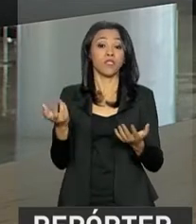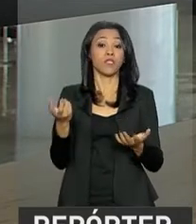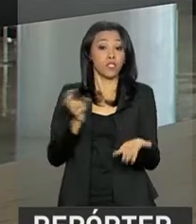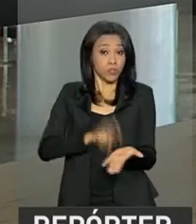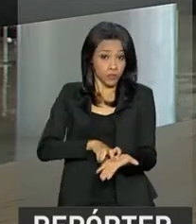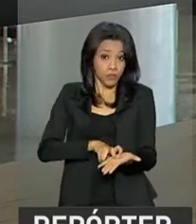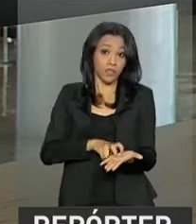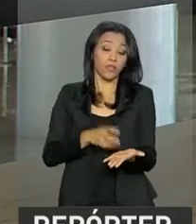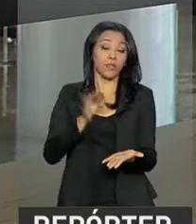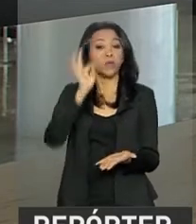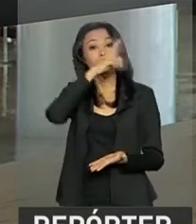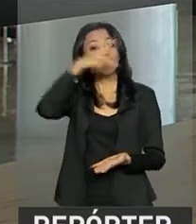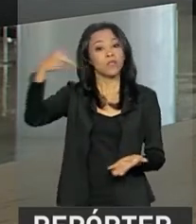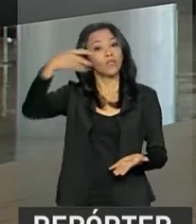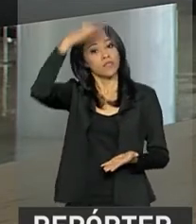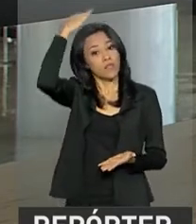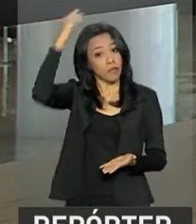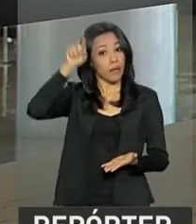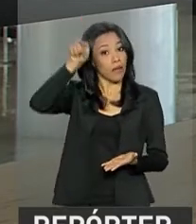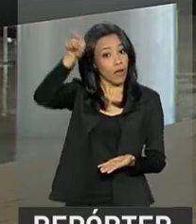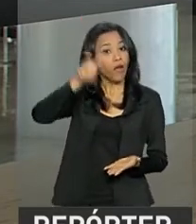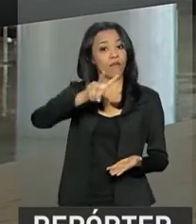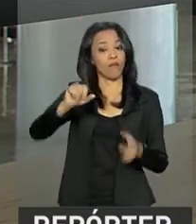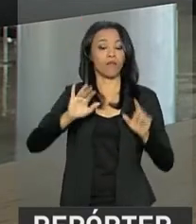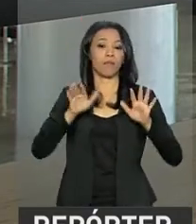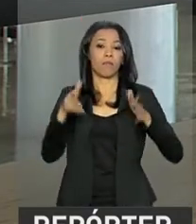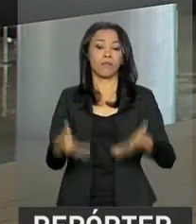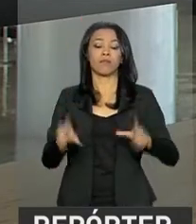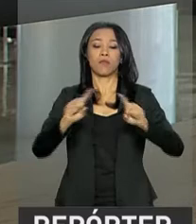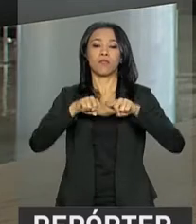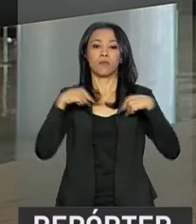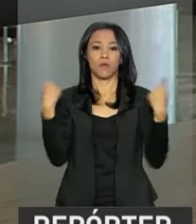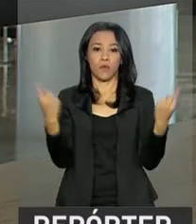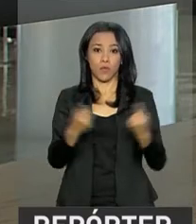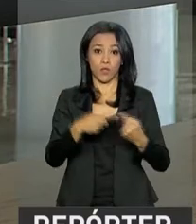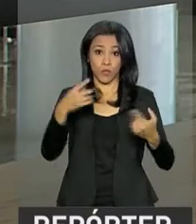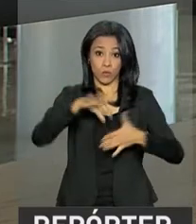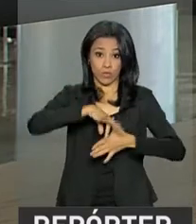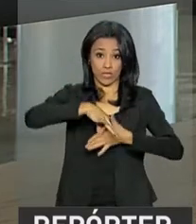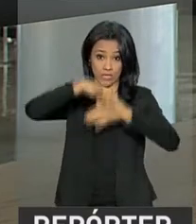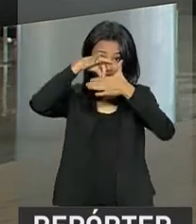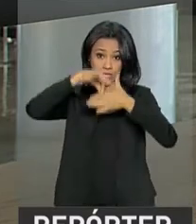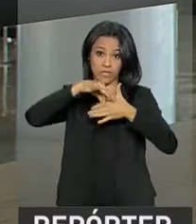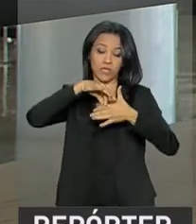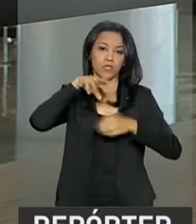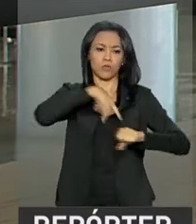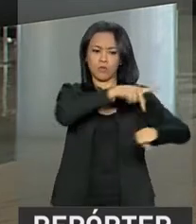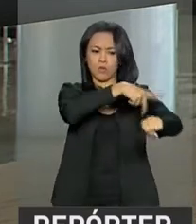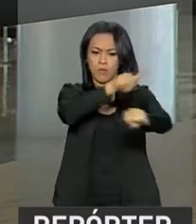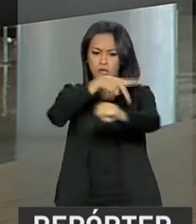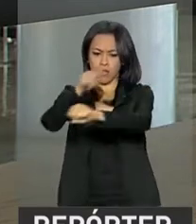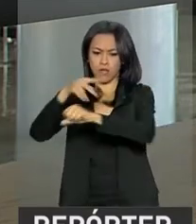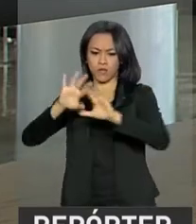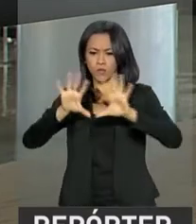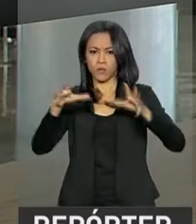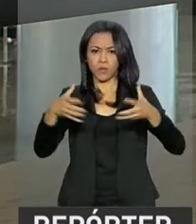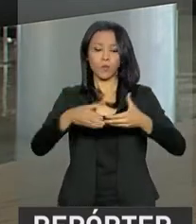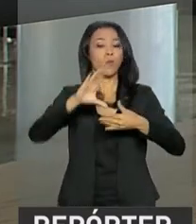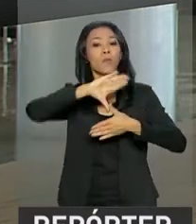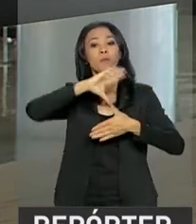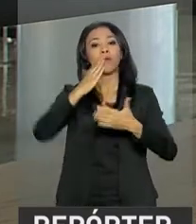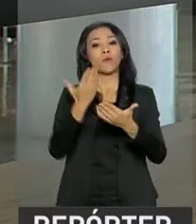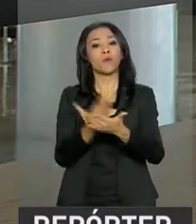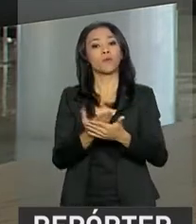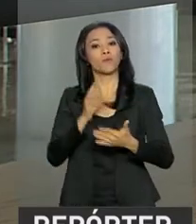o presidente vai participar da sessão plenária dos líderes dos países que compõem o mercosul na sede da